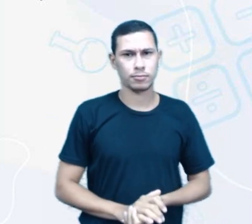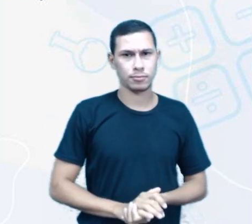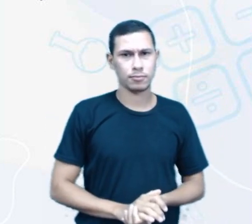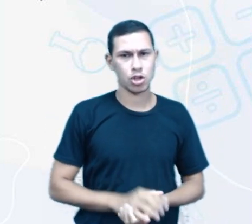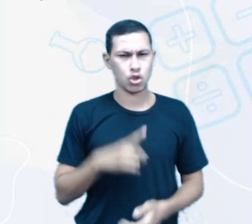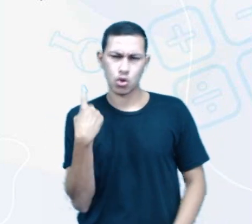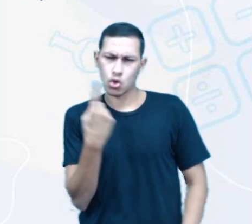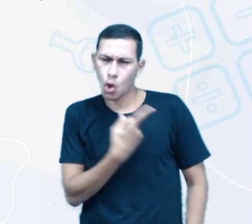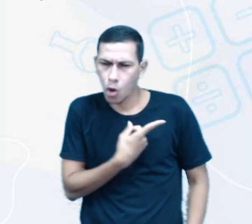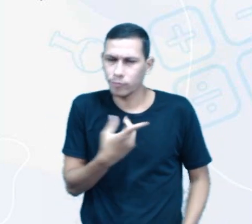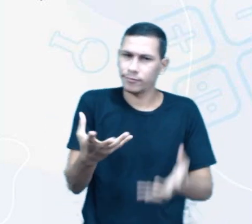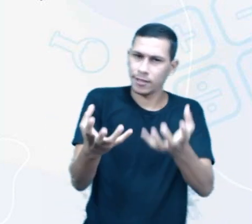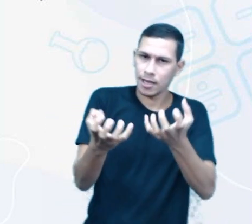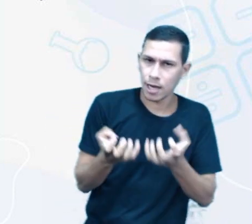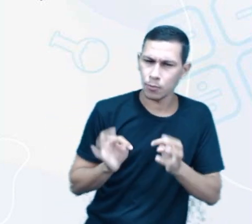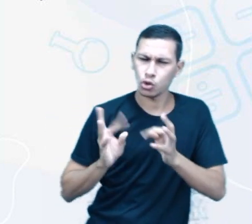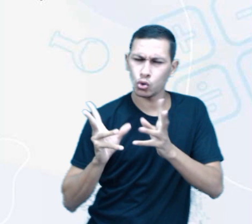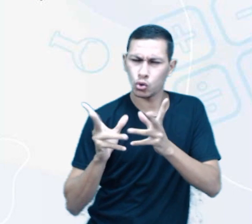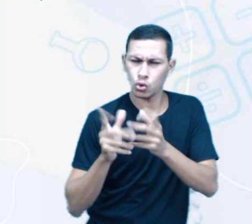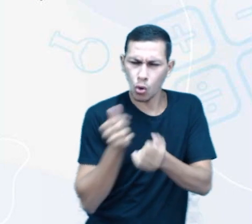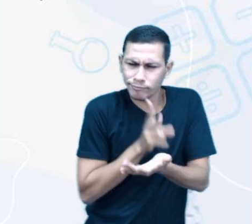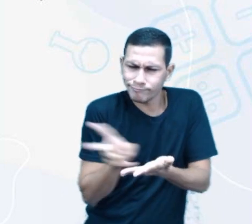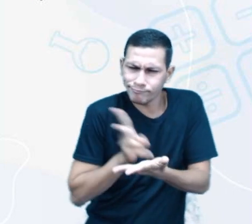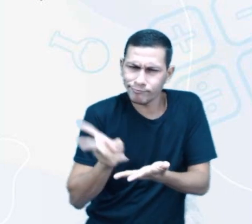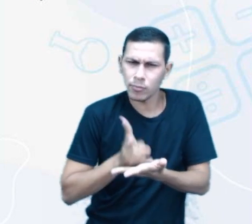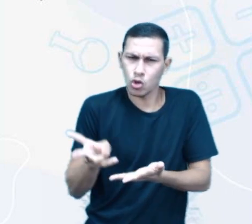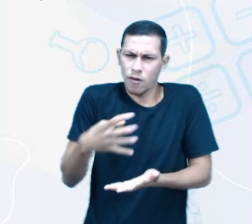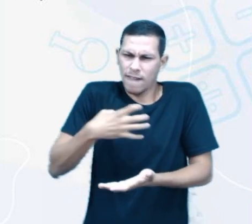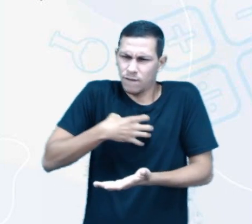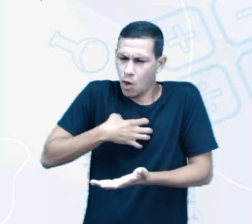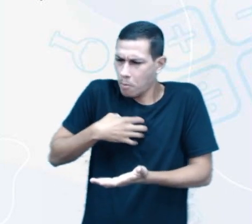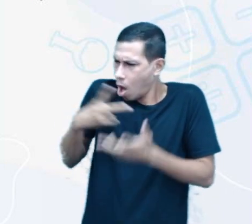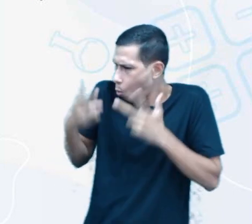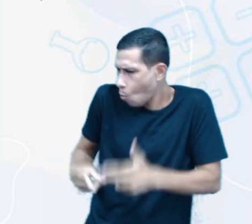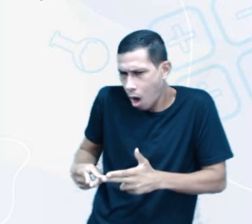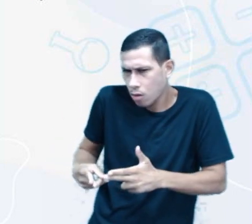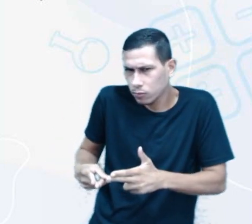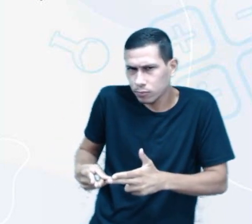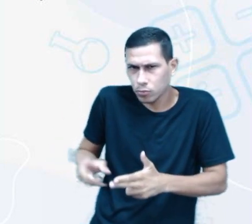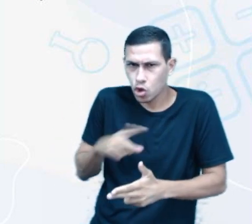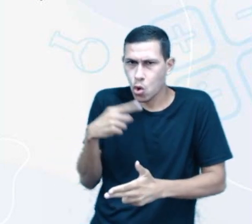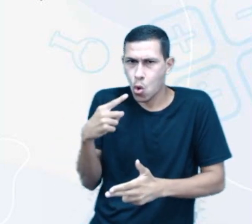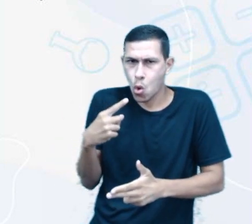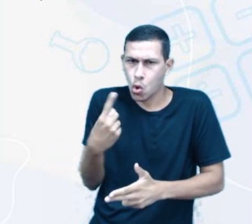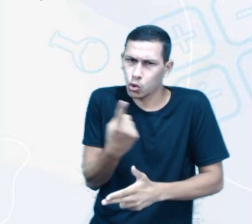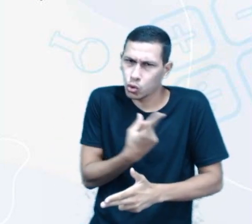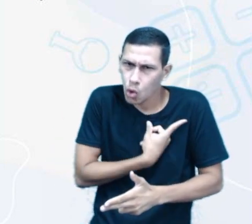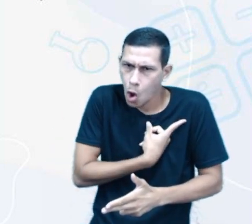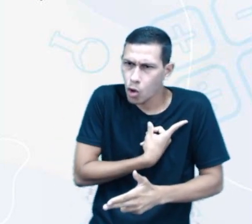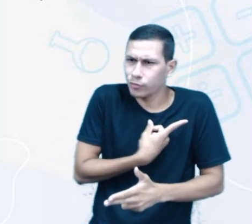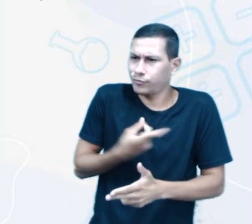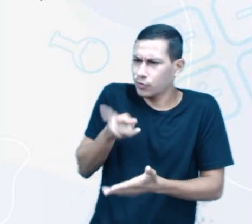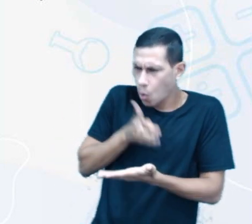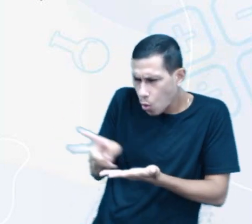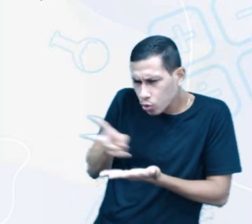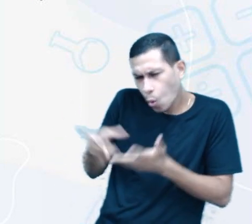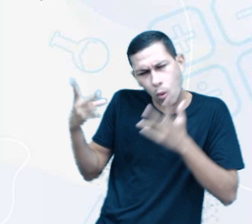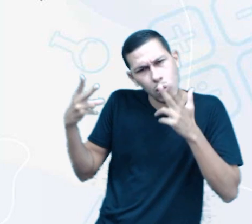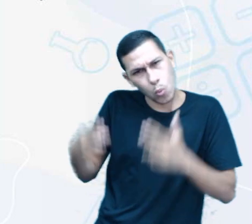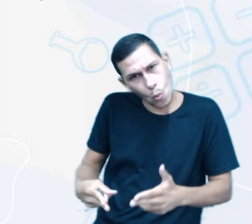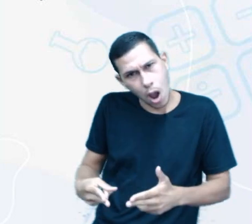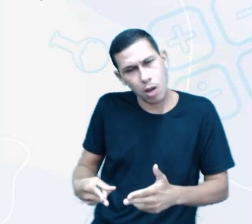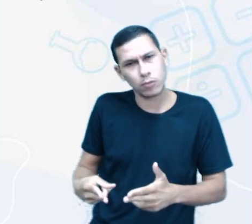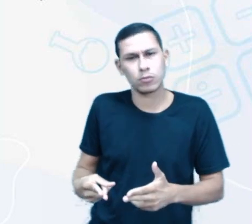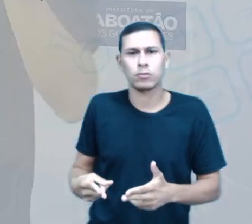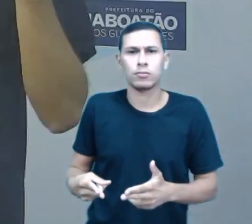Então, se queremos que tudo continue como está, o status quo permaneça, no sentido de